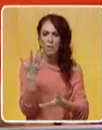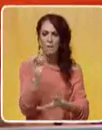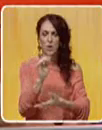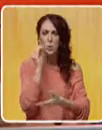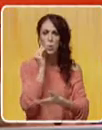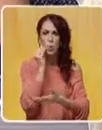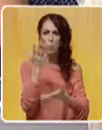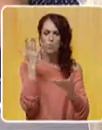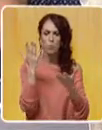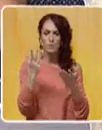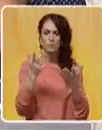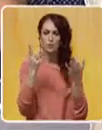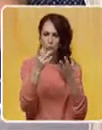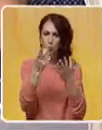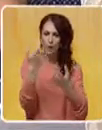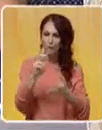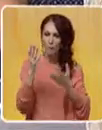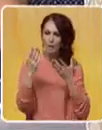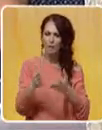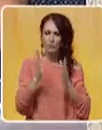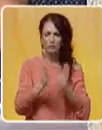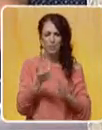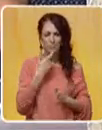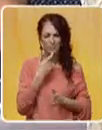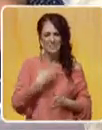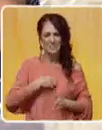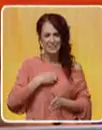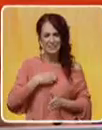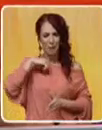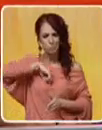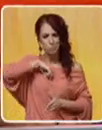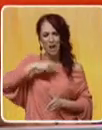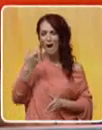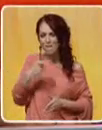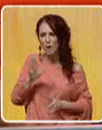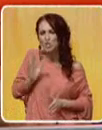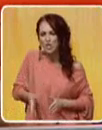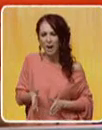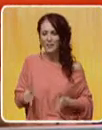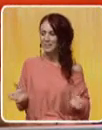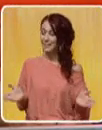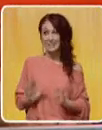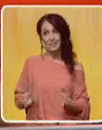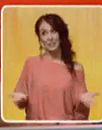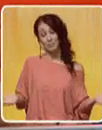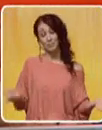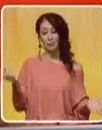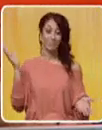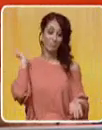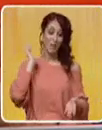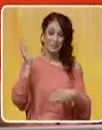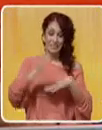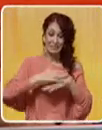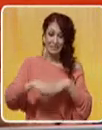vida como é que é na qualidade de reformado tu já te mentalize estás reformado Ah não não estás reformado tinhas mesmo saí da RTP aos